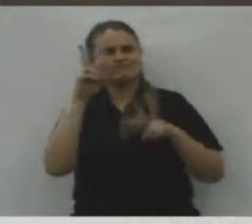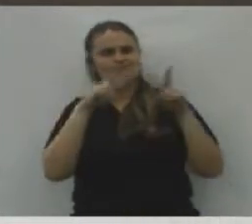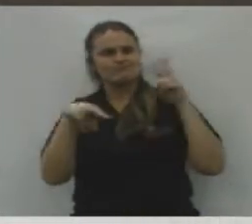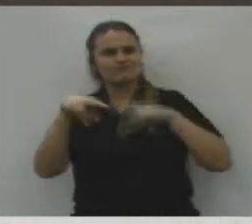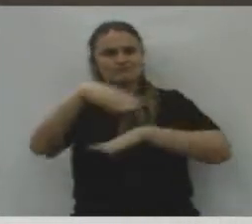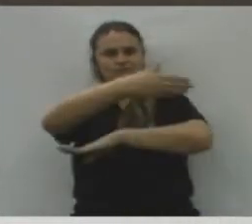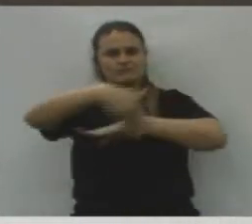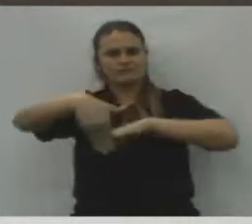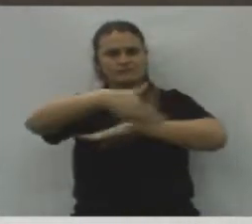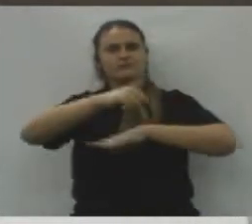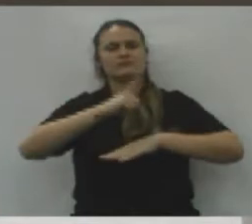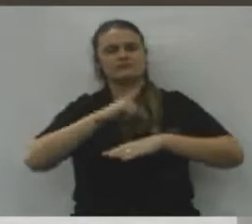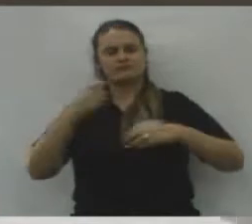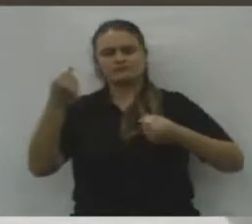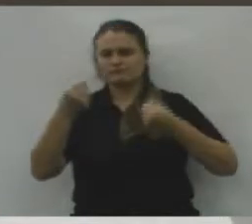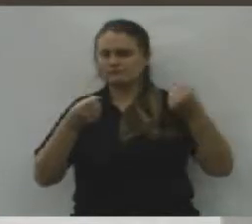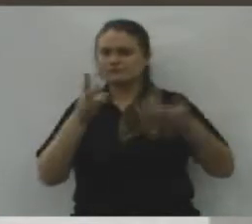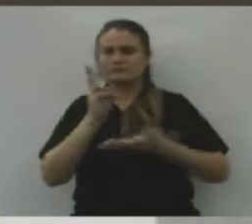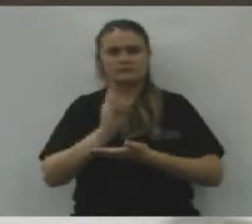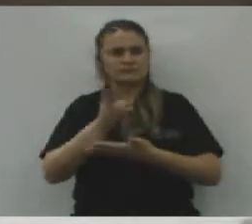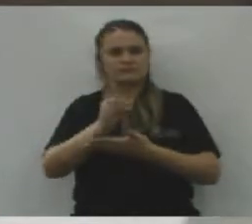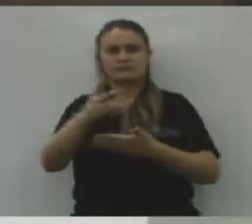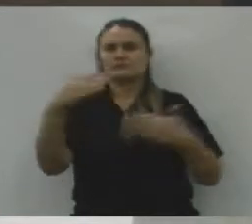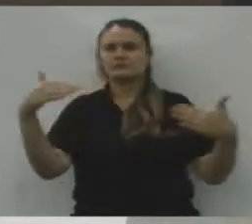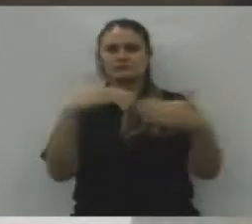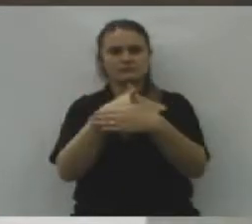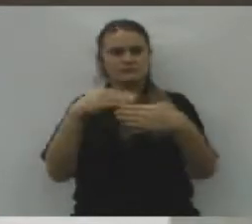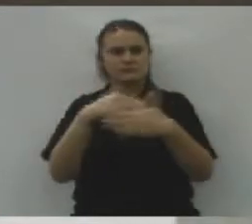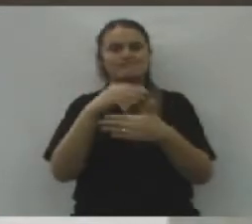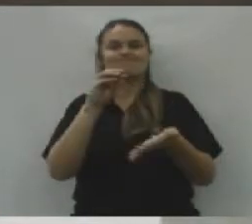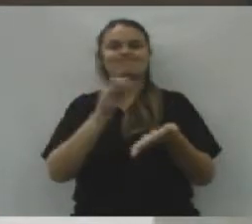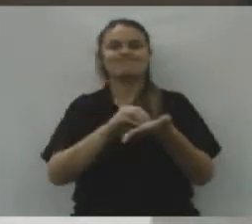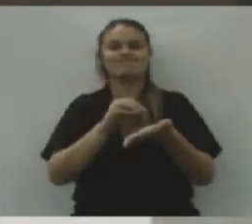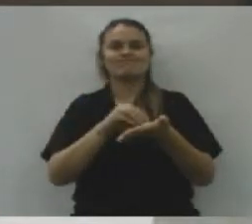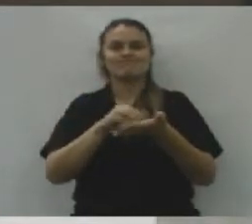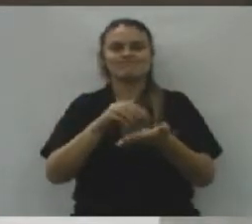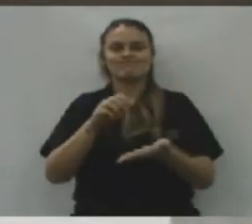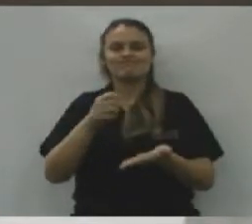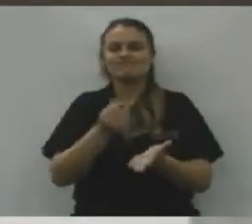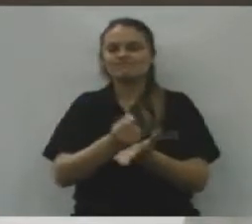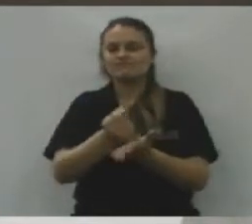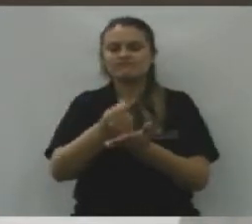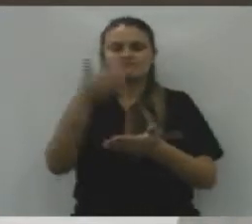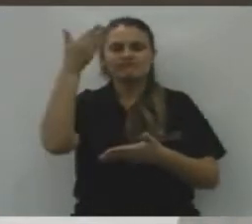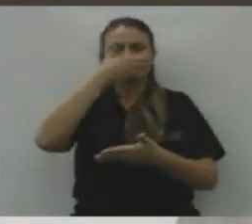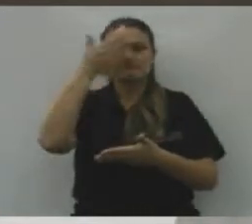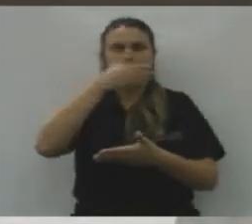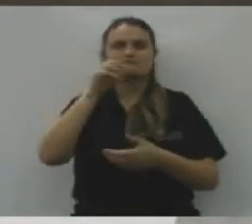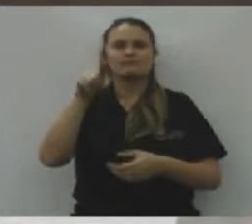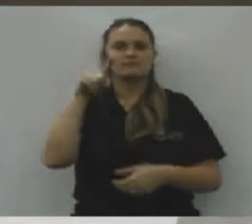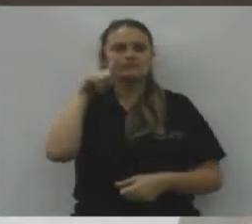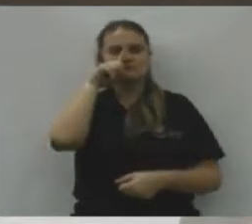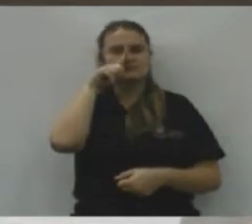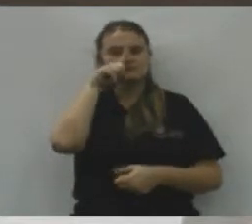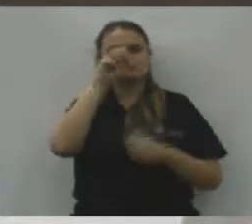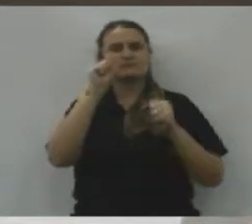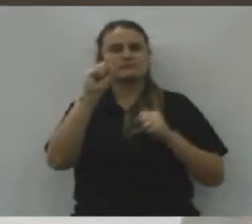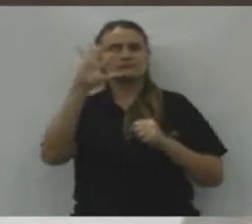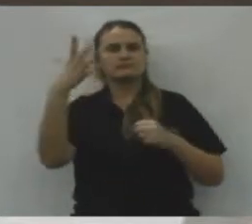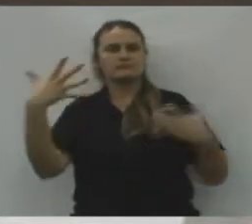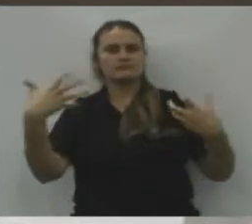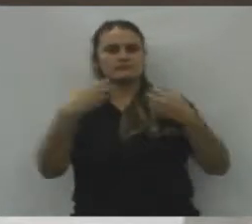rua tem movimento intenso de veículos e a falta de sinalização está gerando grande risco de acidentes